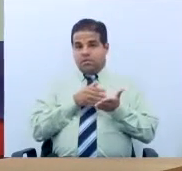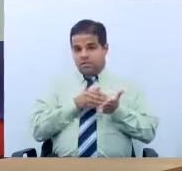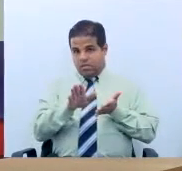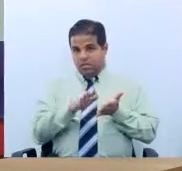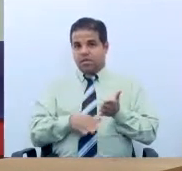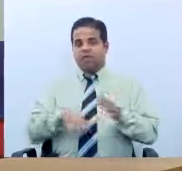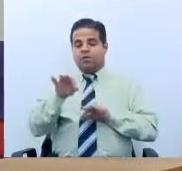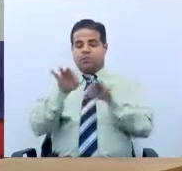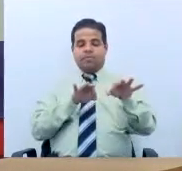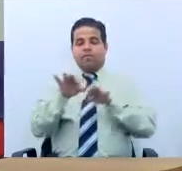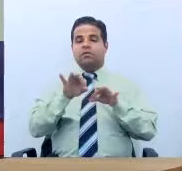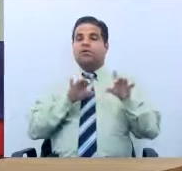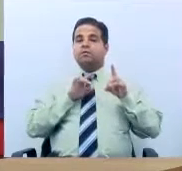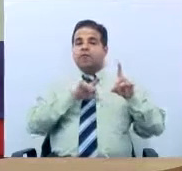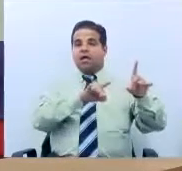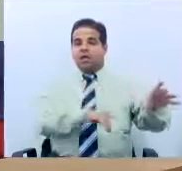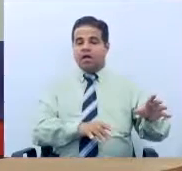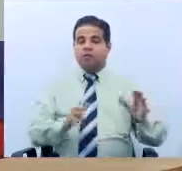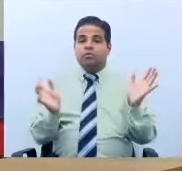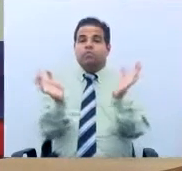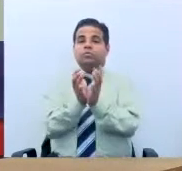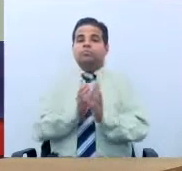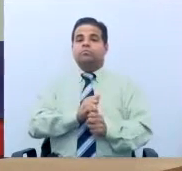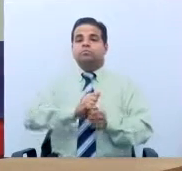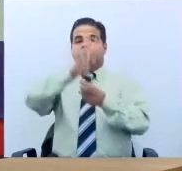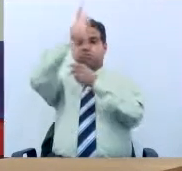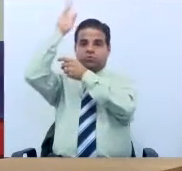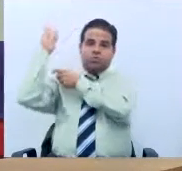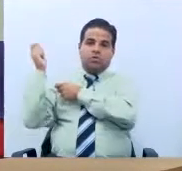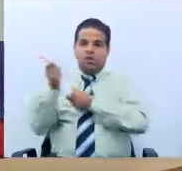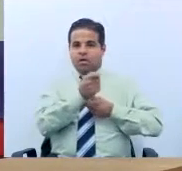técnico junto ao Corpo Bombeiro para